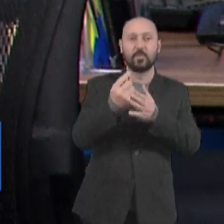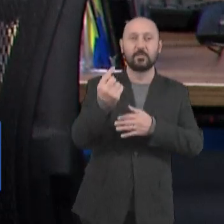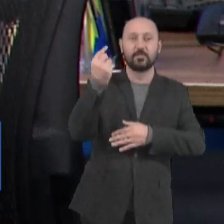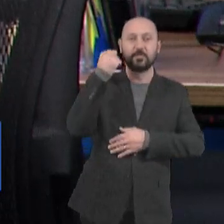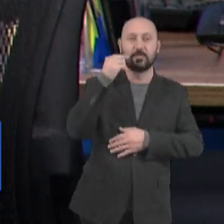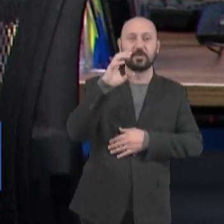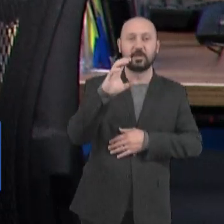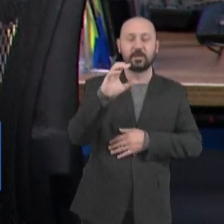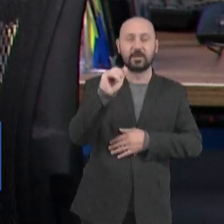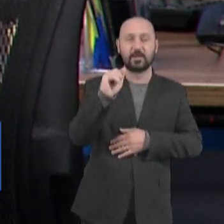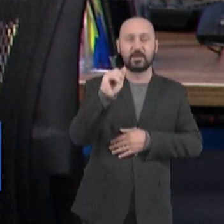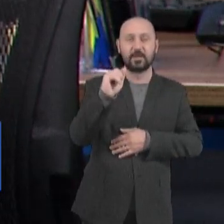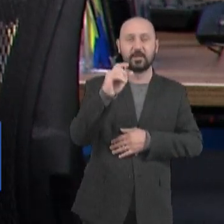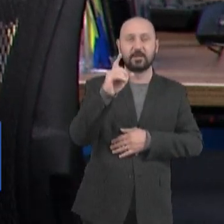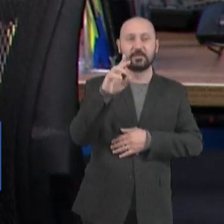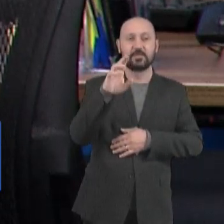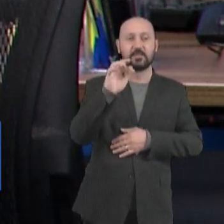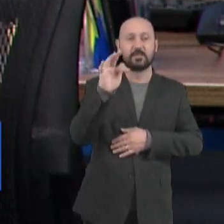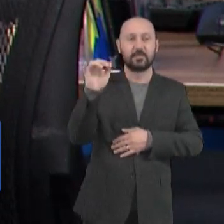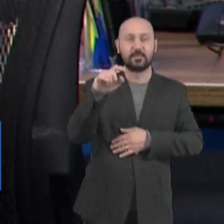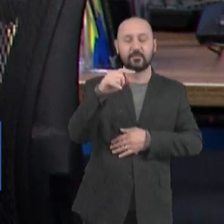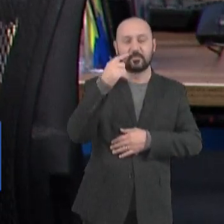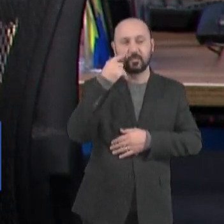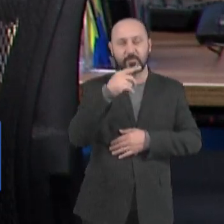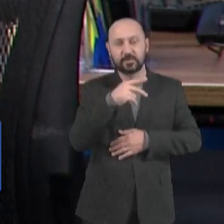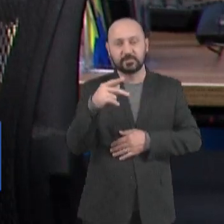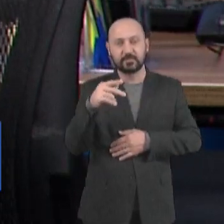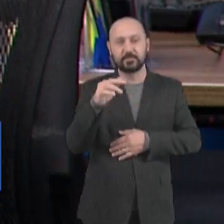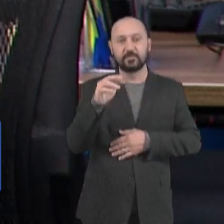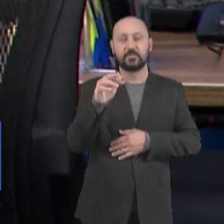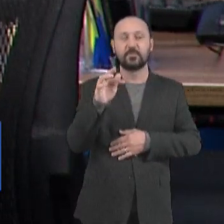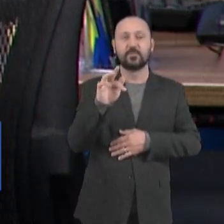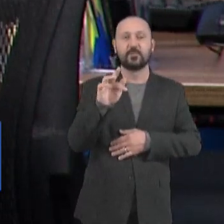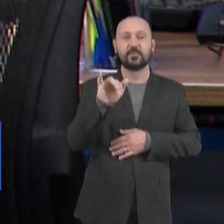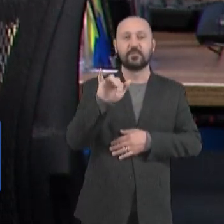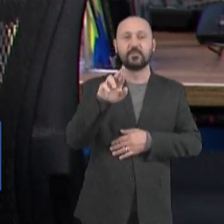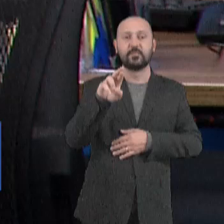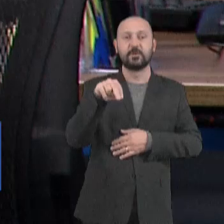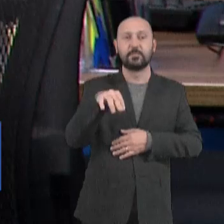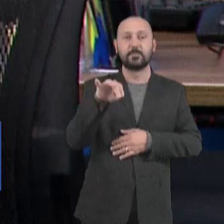pelo CADEF, inclusive o presidente aqui, o Firmino.